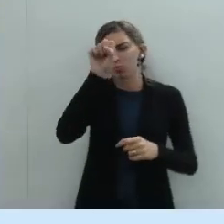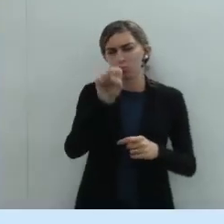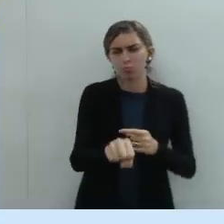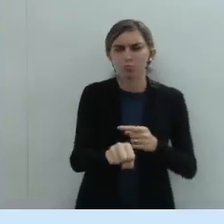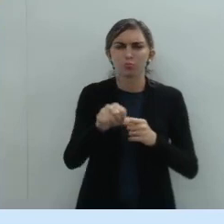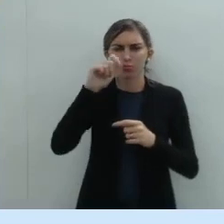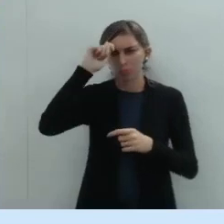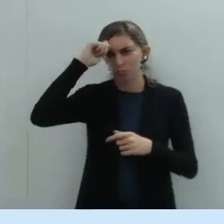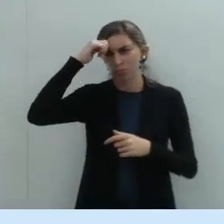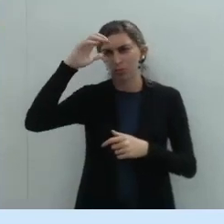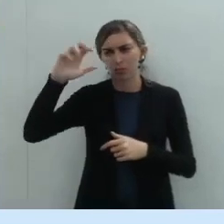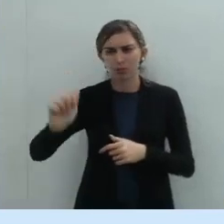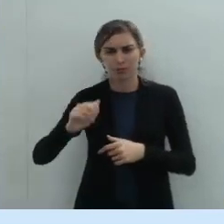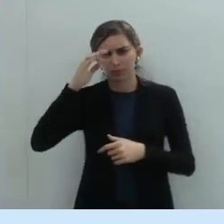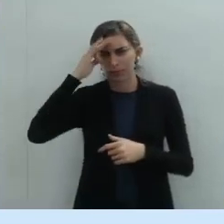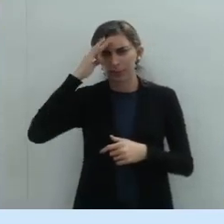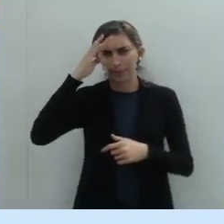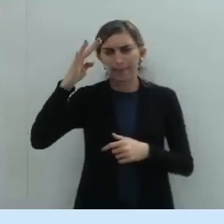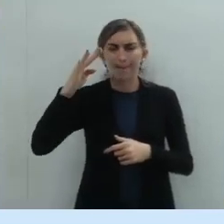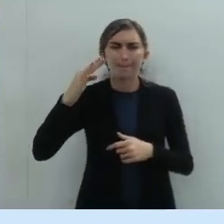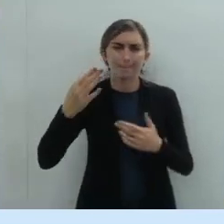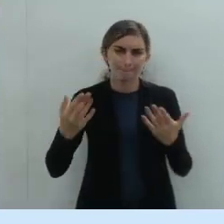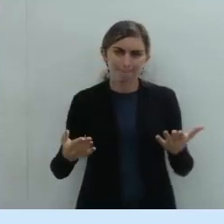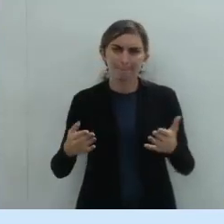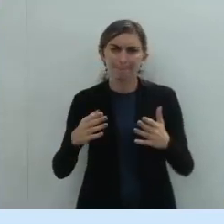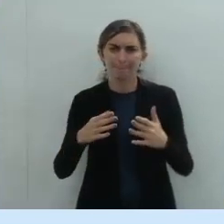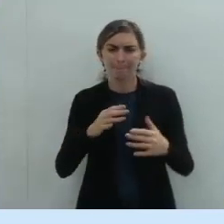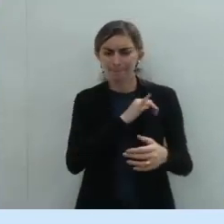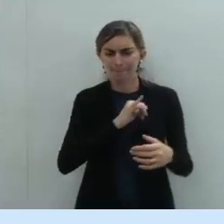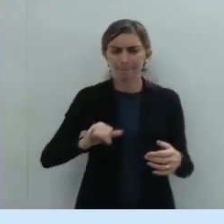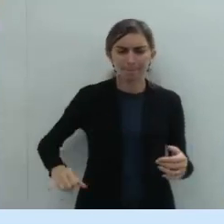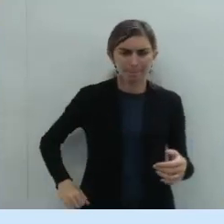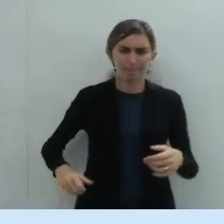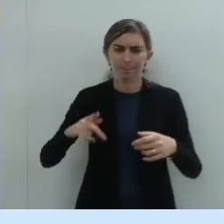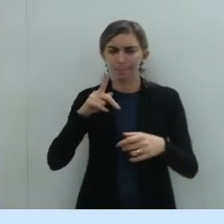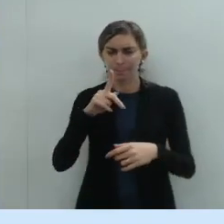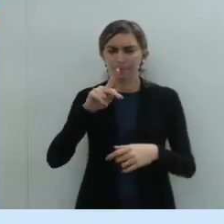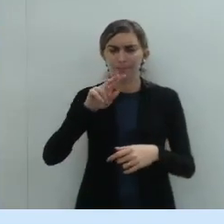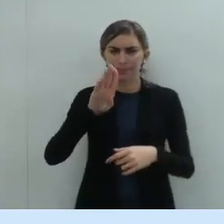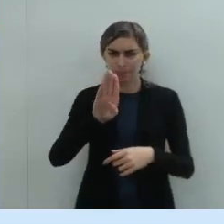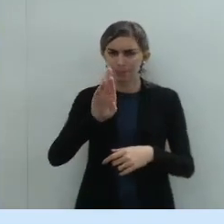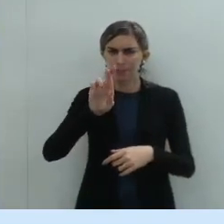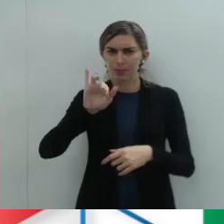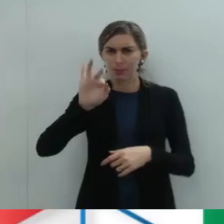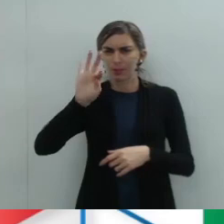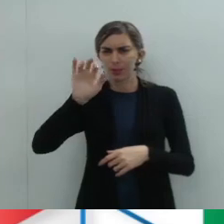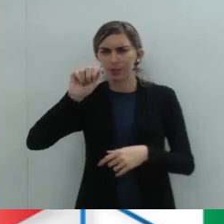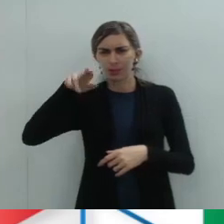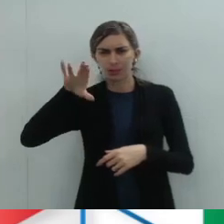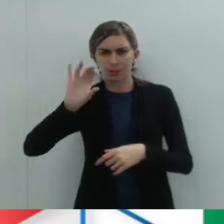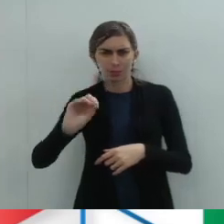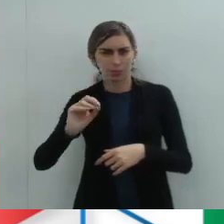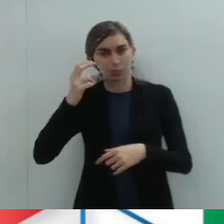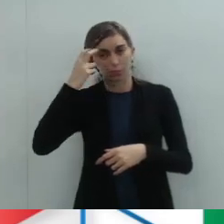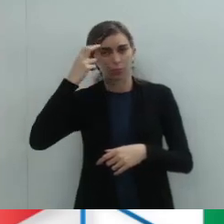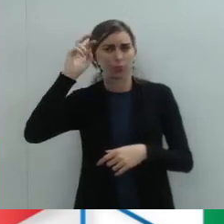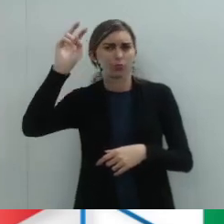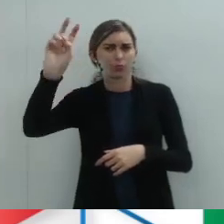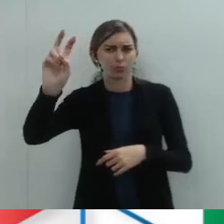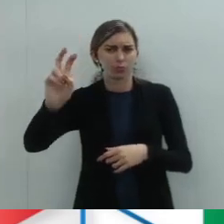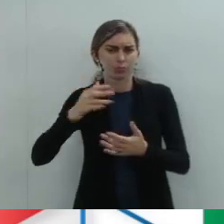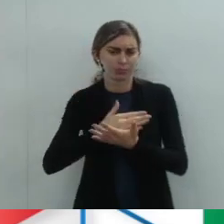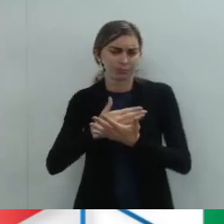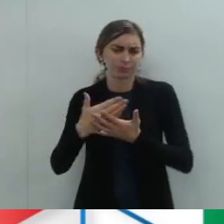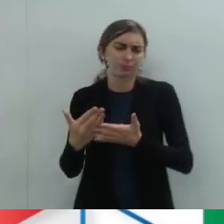África principalmente, né? Pelo Império Britânico, não é? Vem pra cá. Cultura e berço